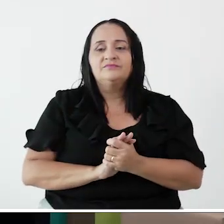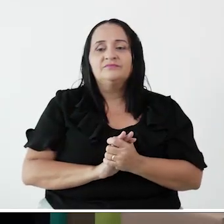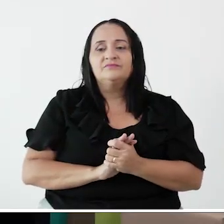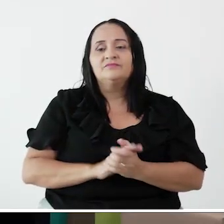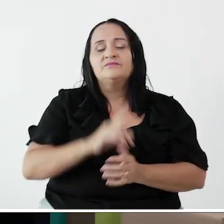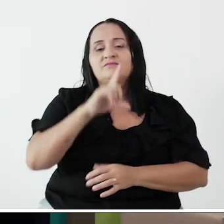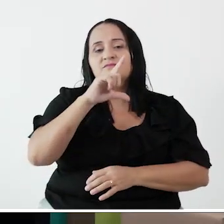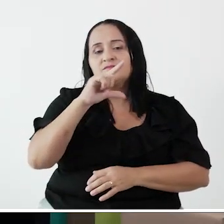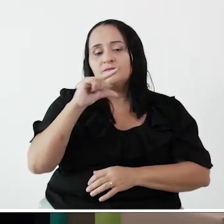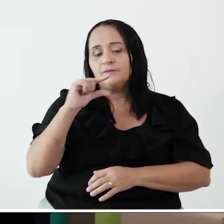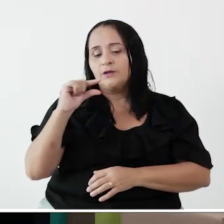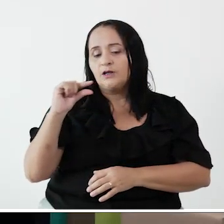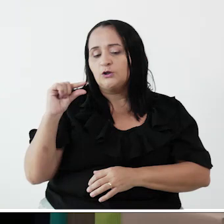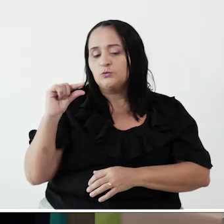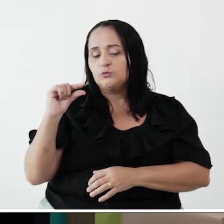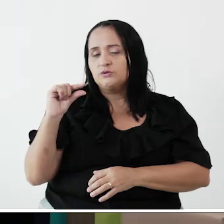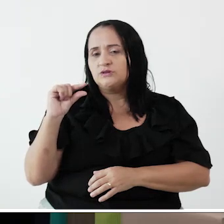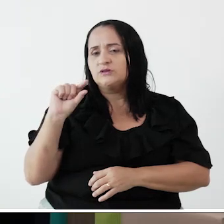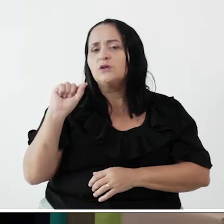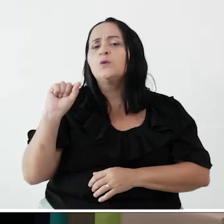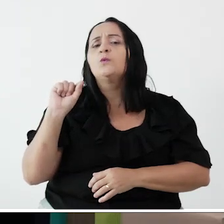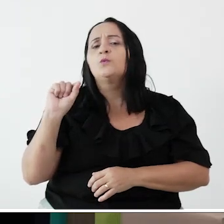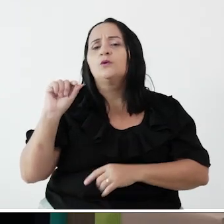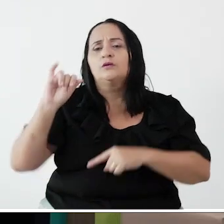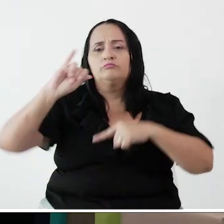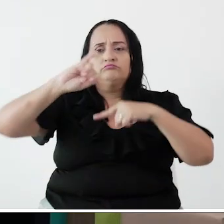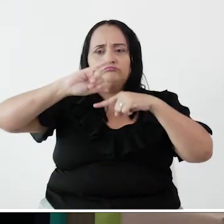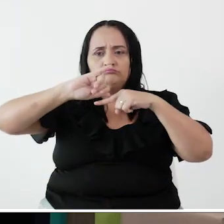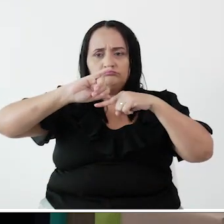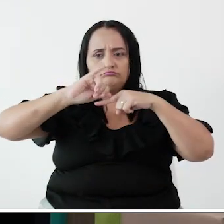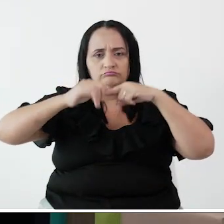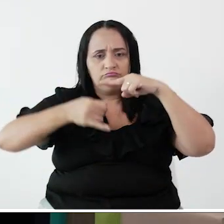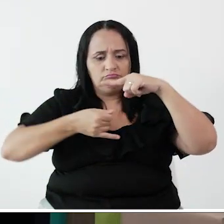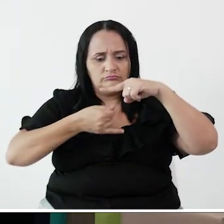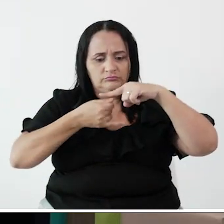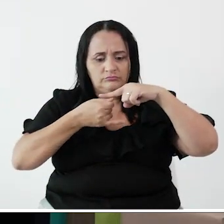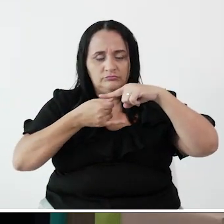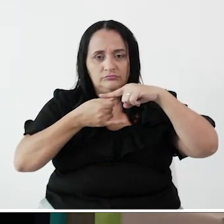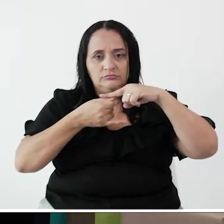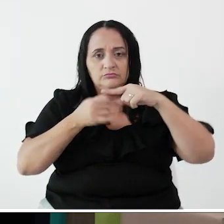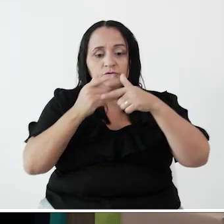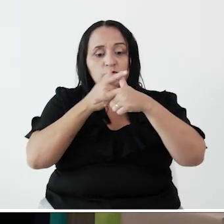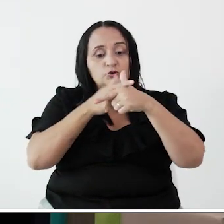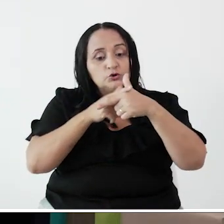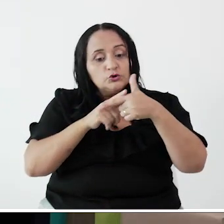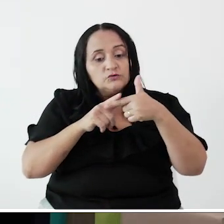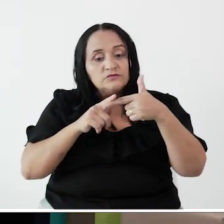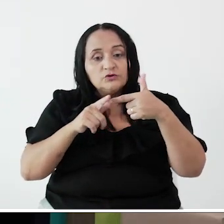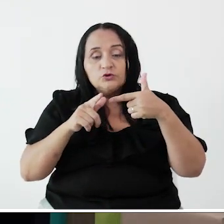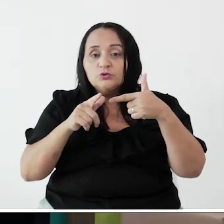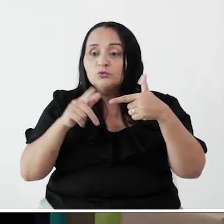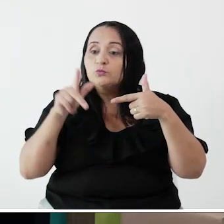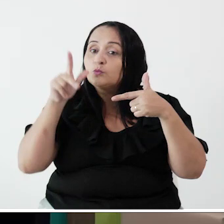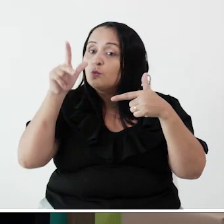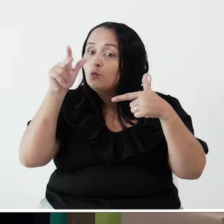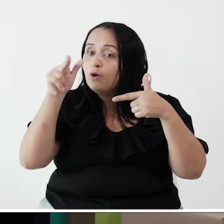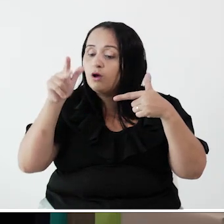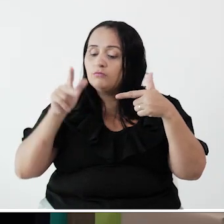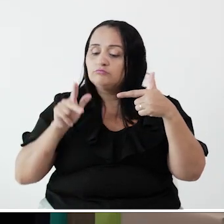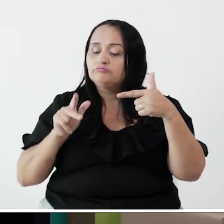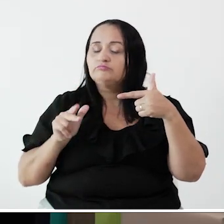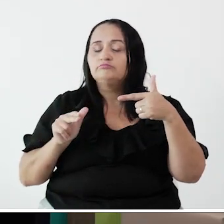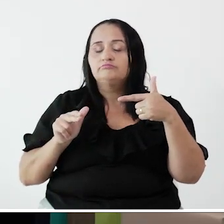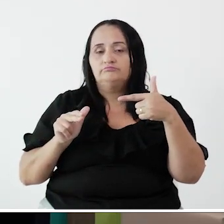Sim, nós vamos reduzir esse numerador e o denominador ao